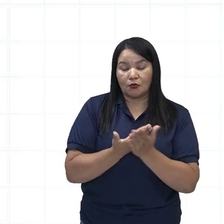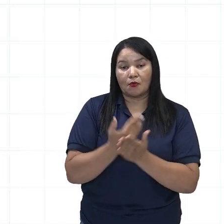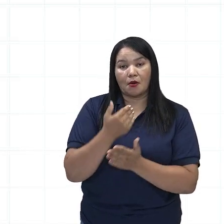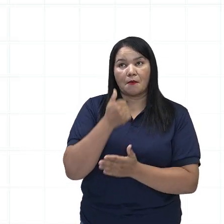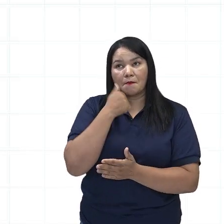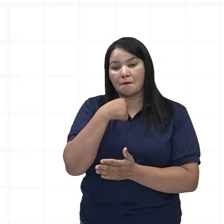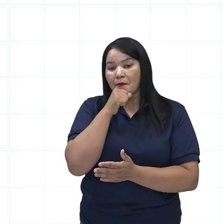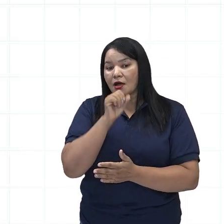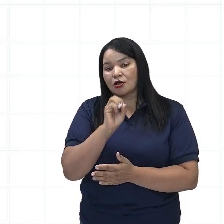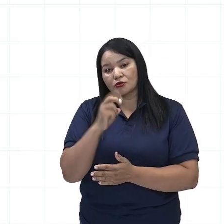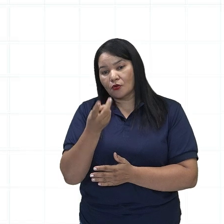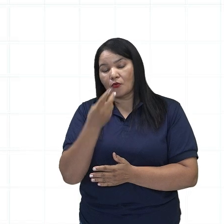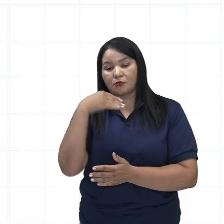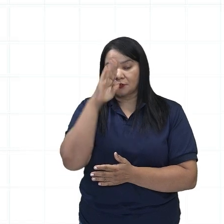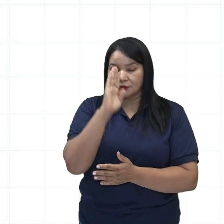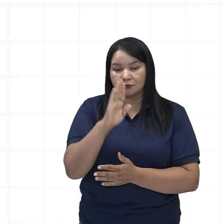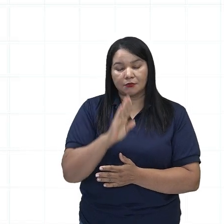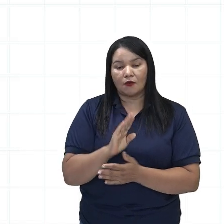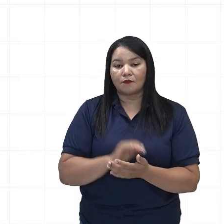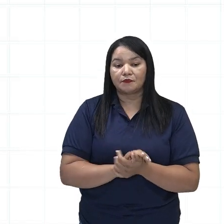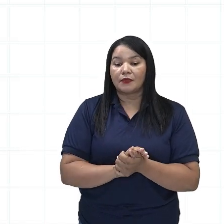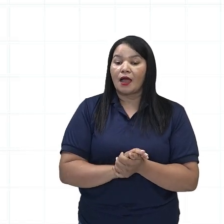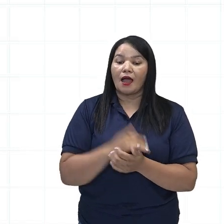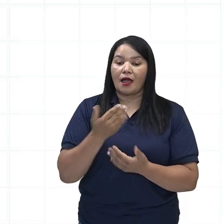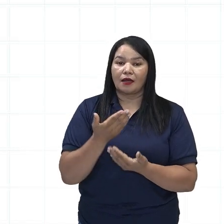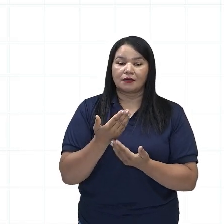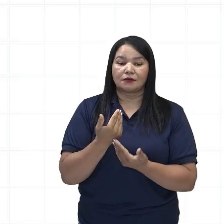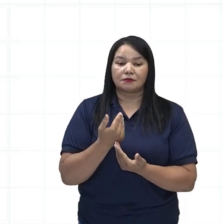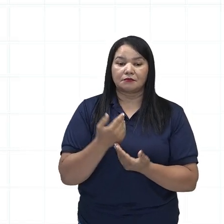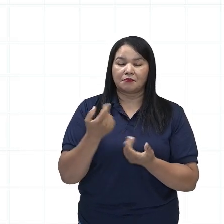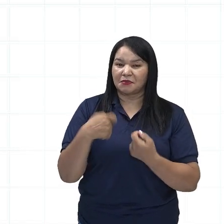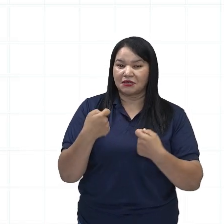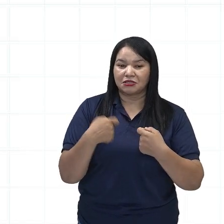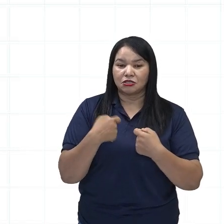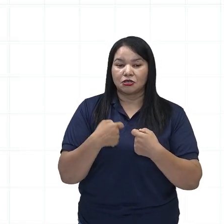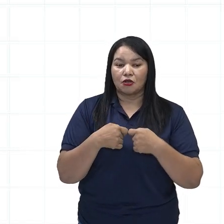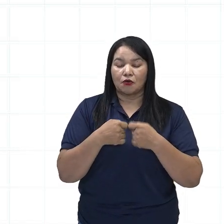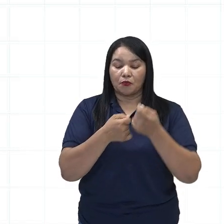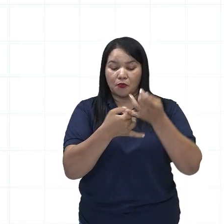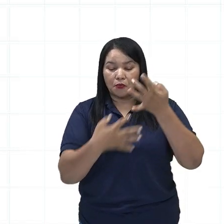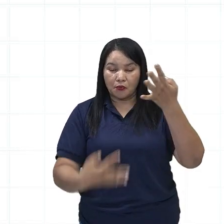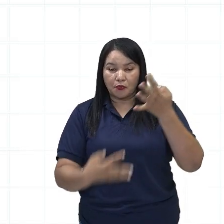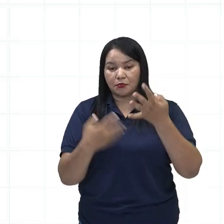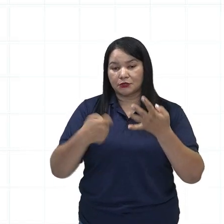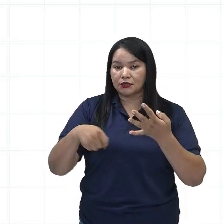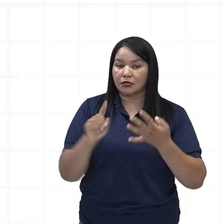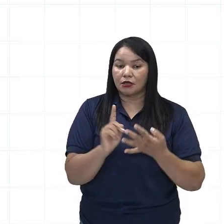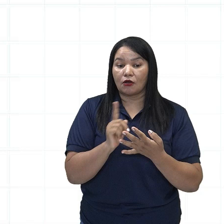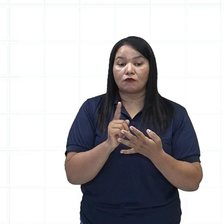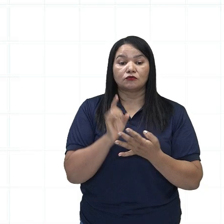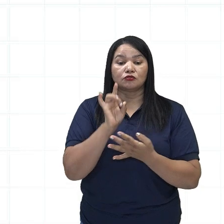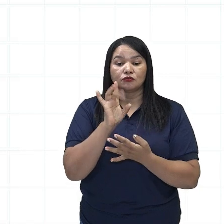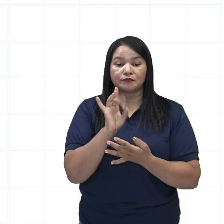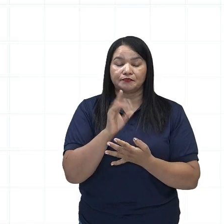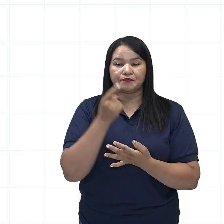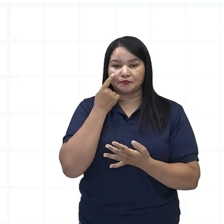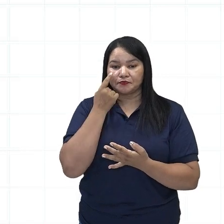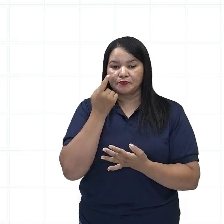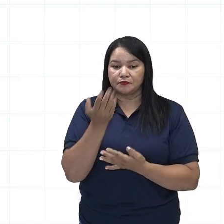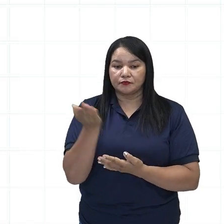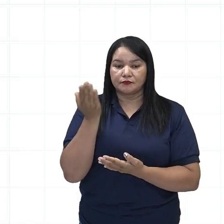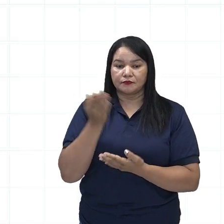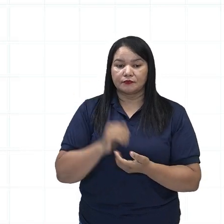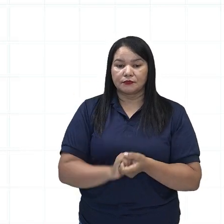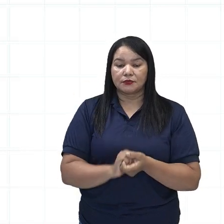matriz. Então, nesse caso, não é necessário selecionar o filtro. Então, vamos usar outro campo.